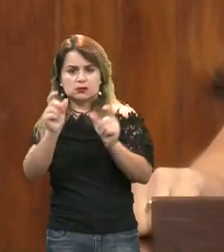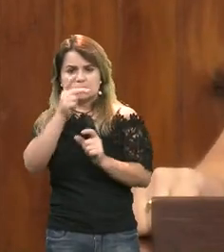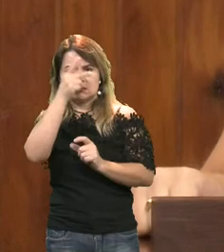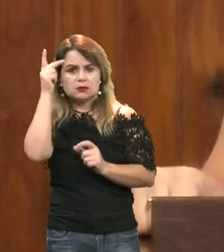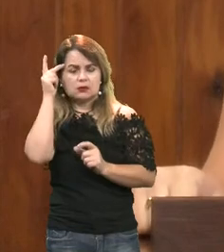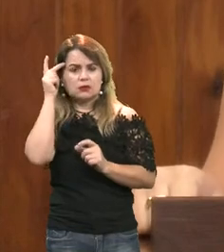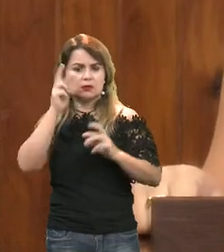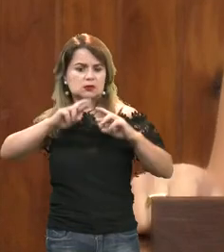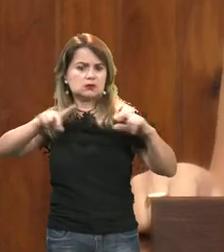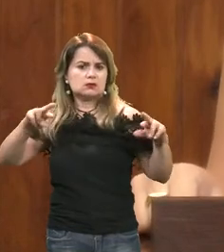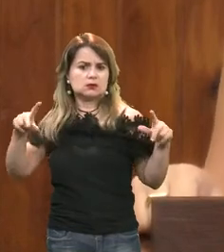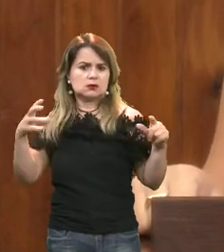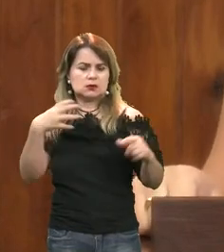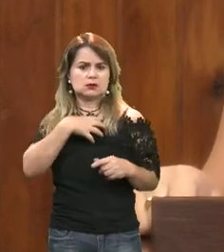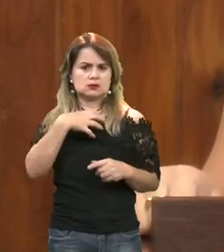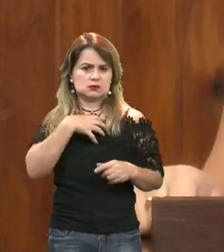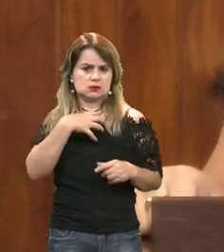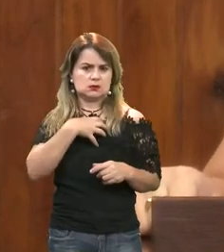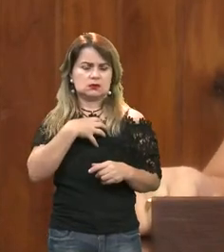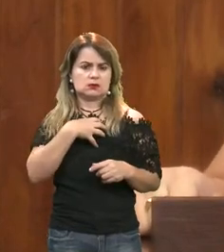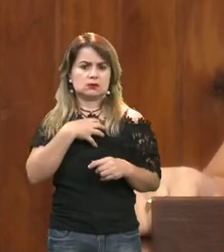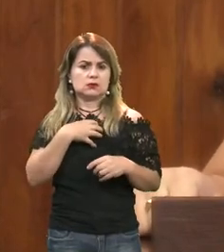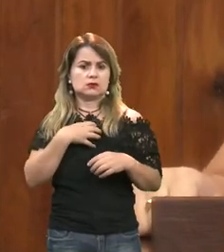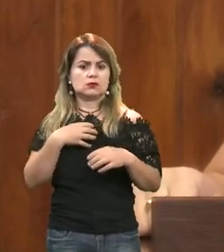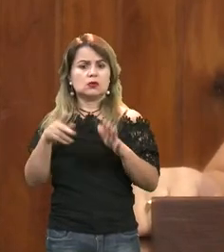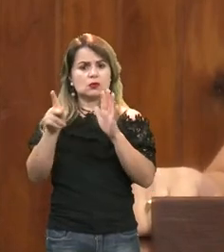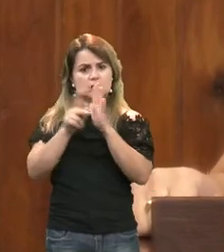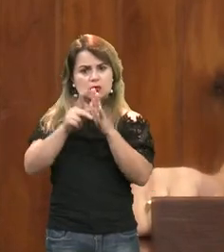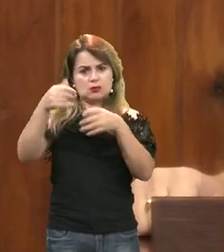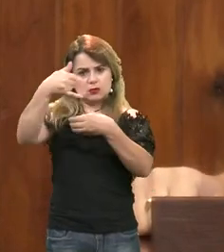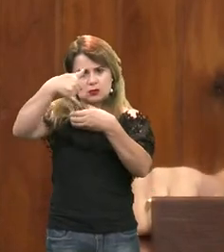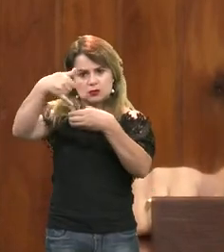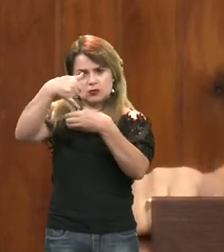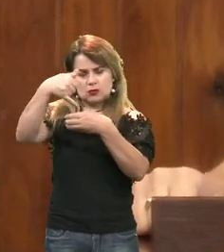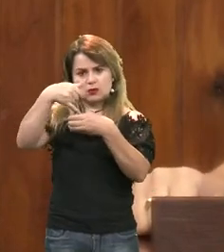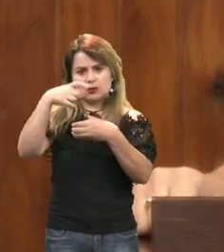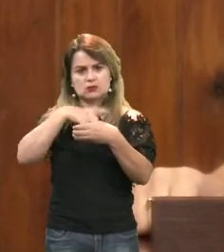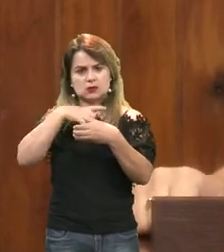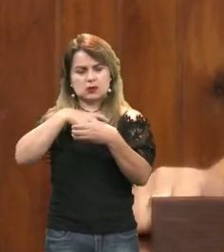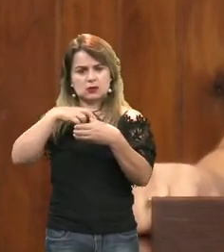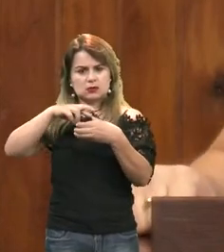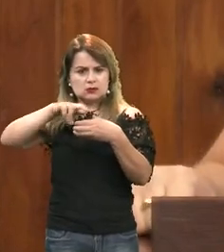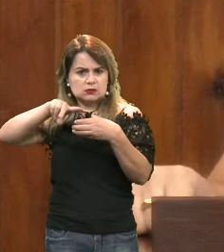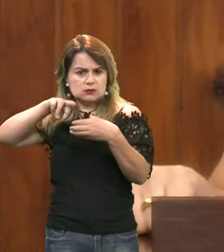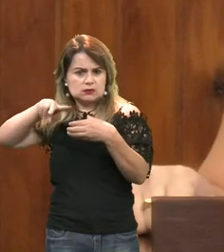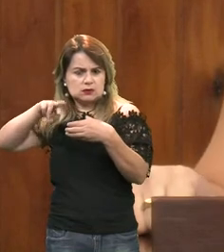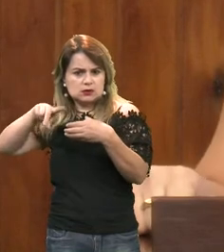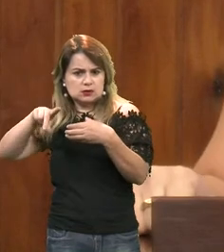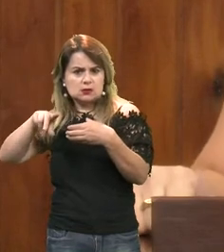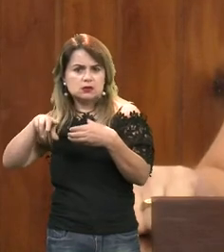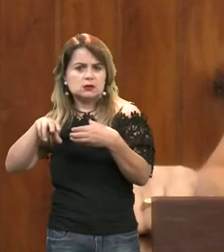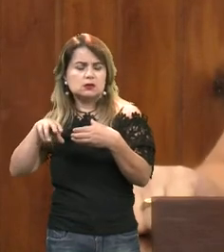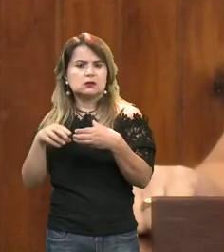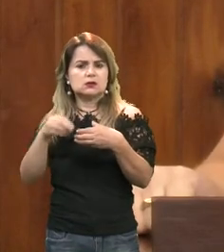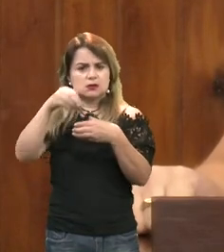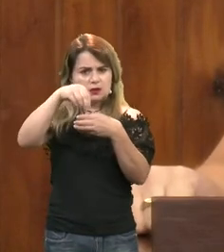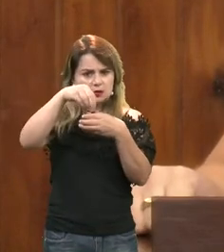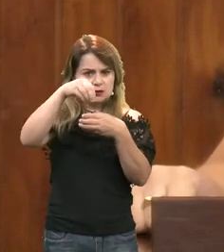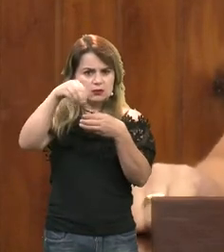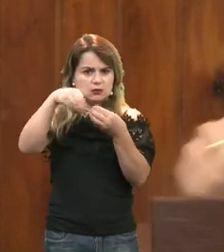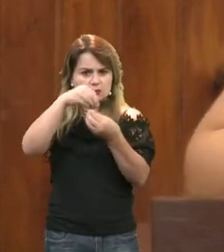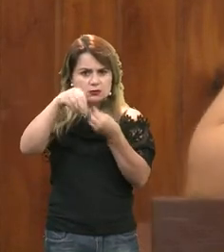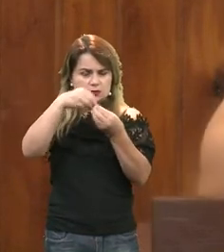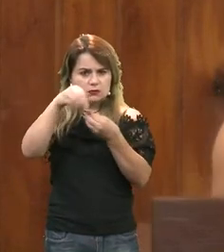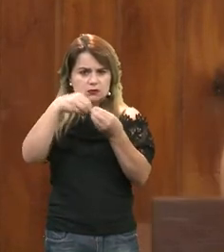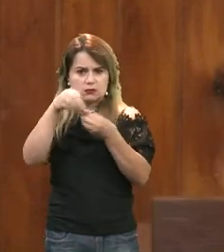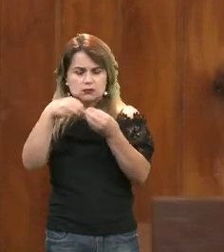Aliás, o próprio óleo importado, muitas das vezes, ele tem alteração da sua composição.